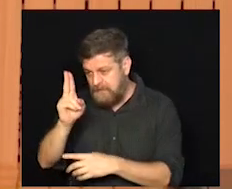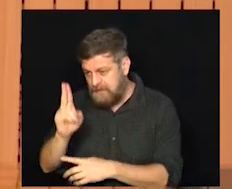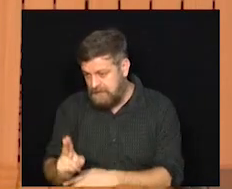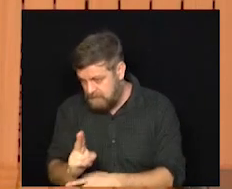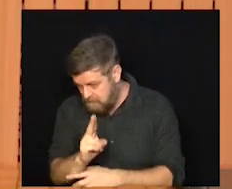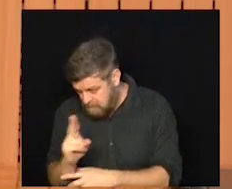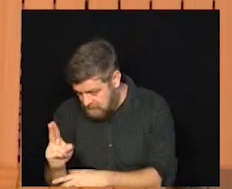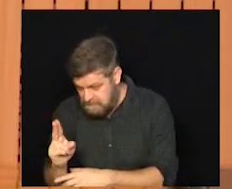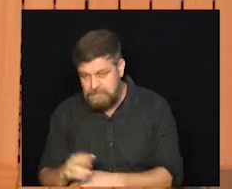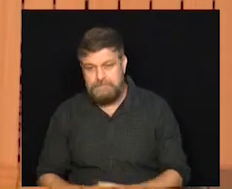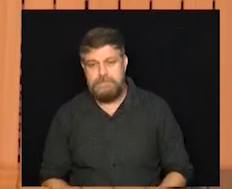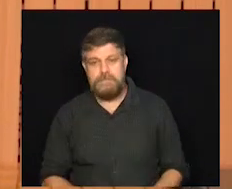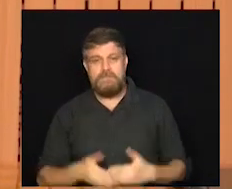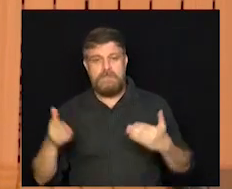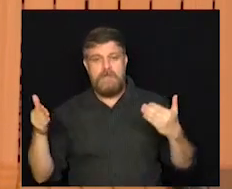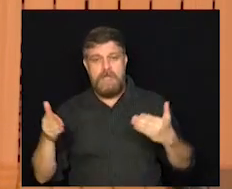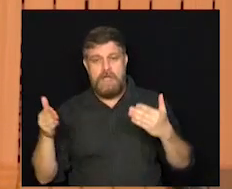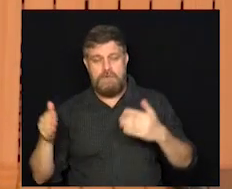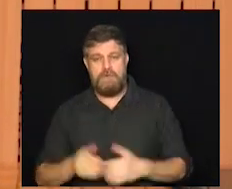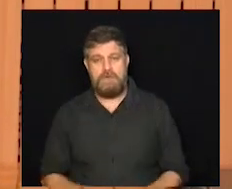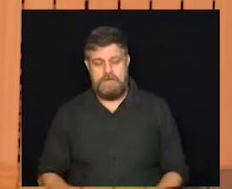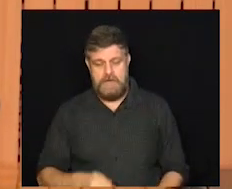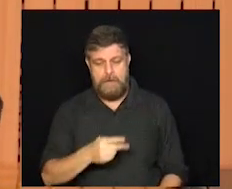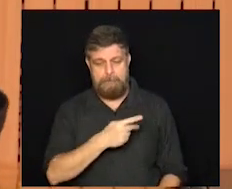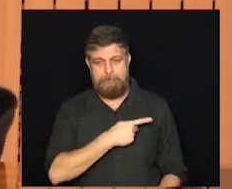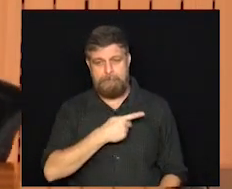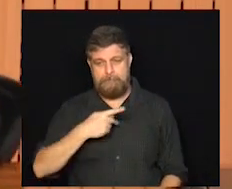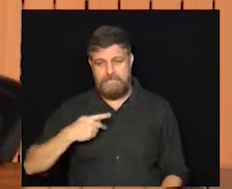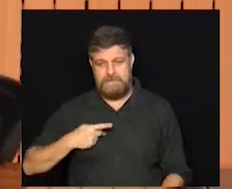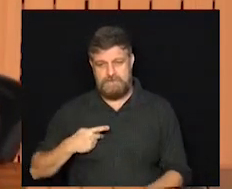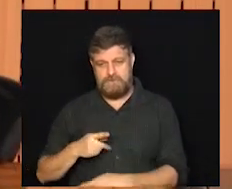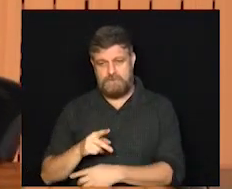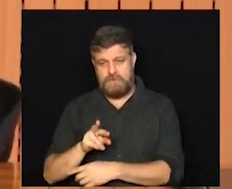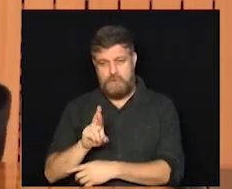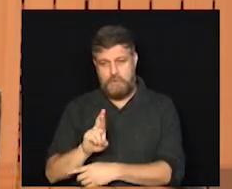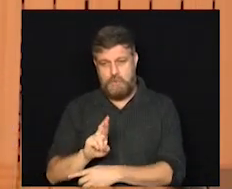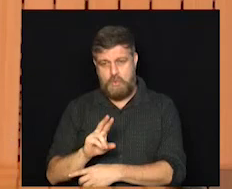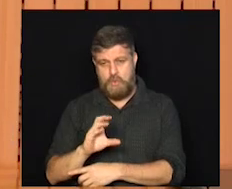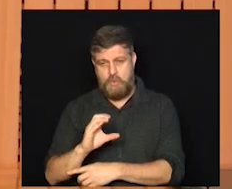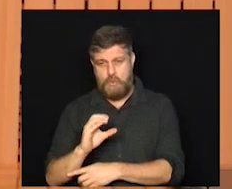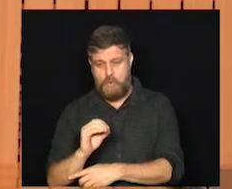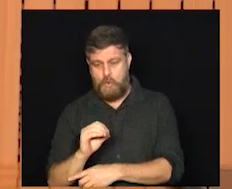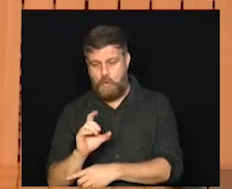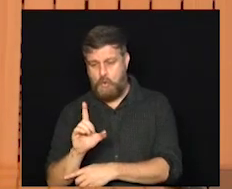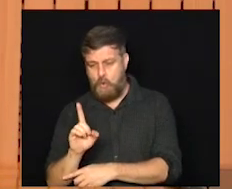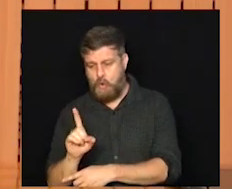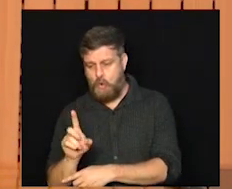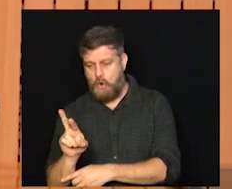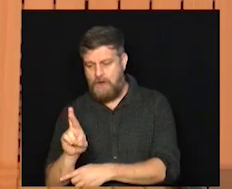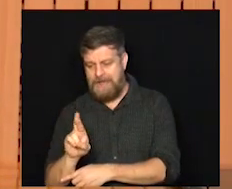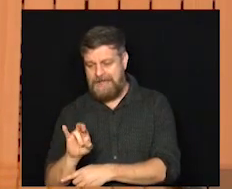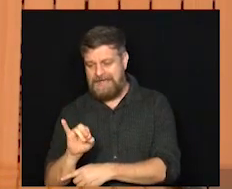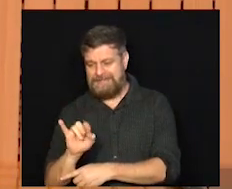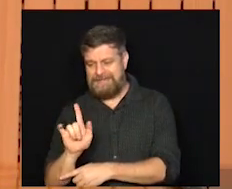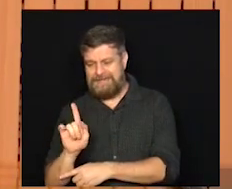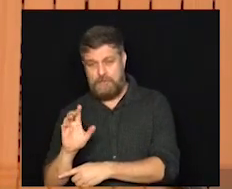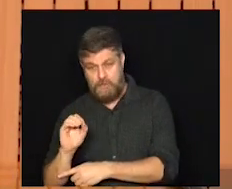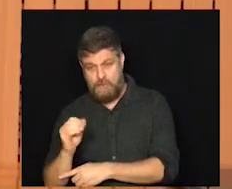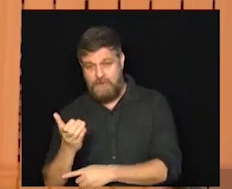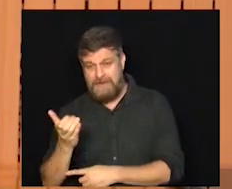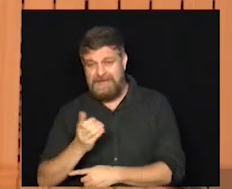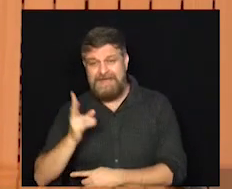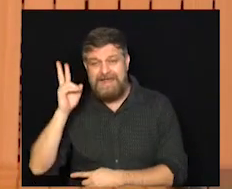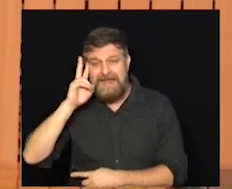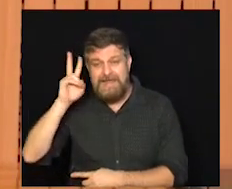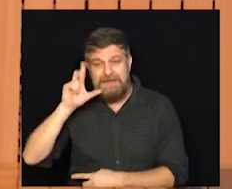quero passar a palavra ao pastor Rodrigo, antes só fazer constar aqui a presença da vereadora